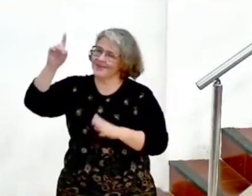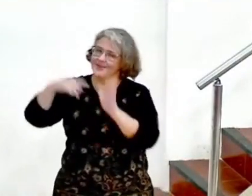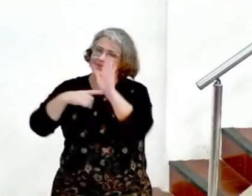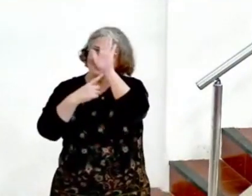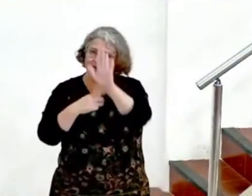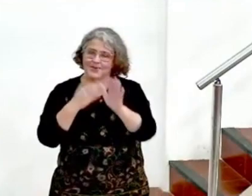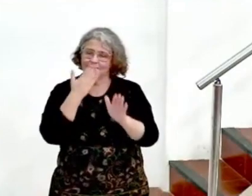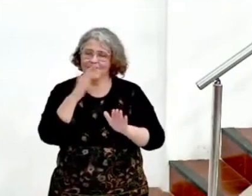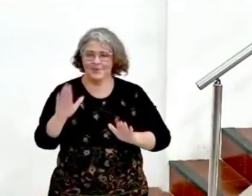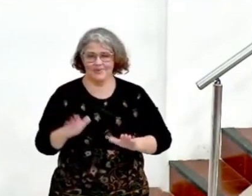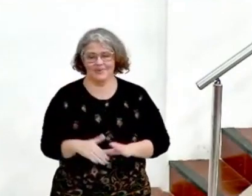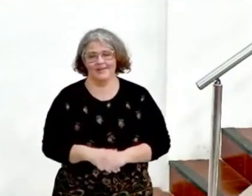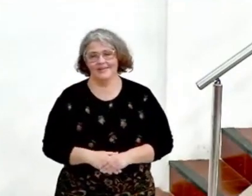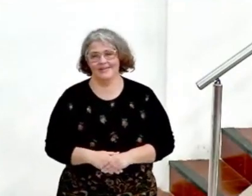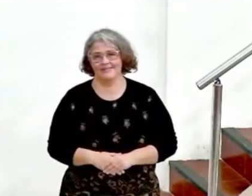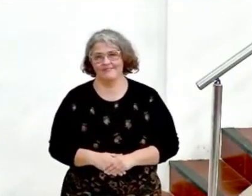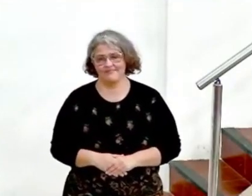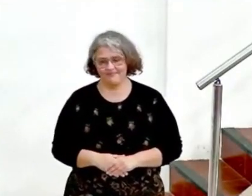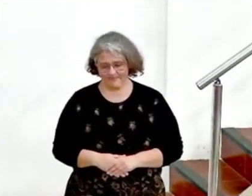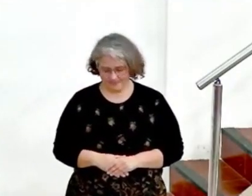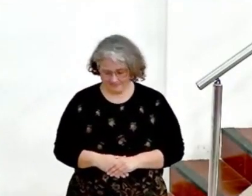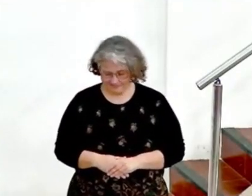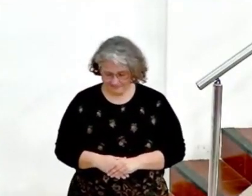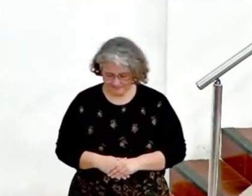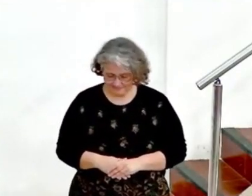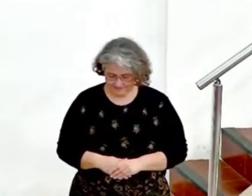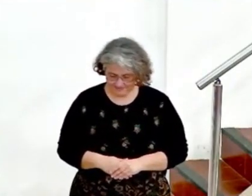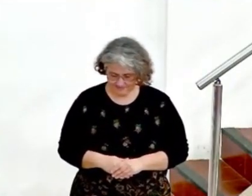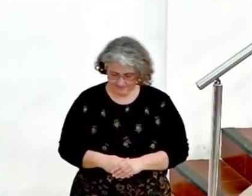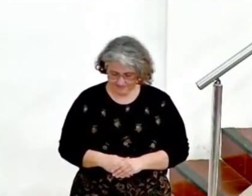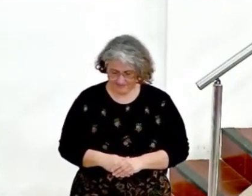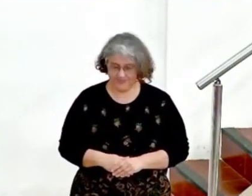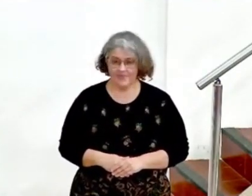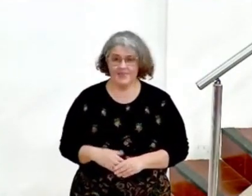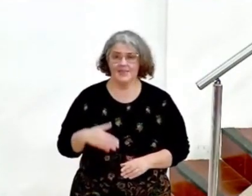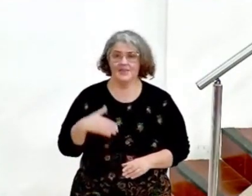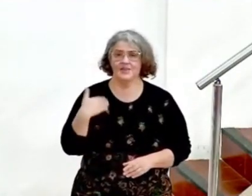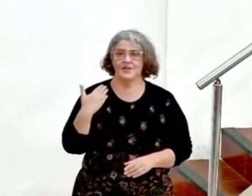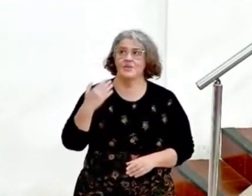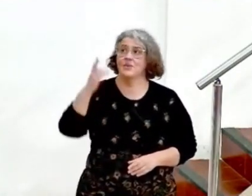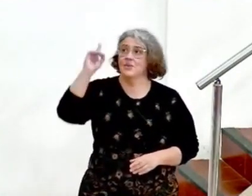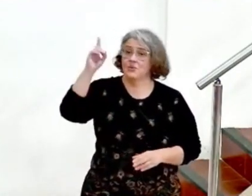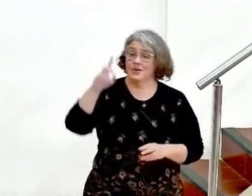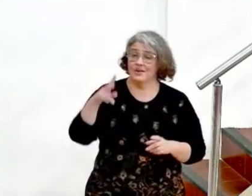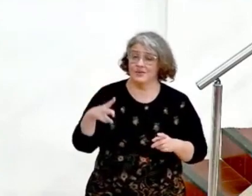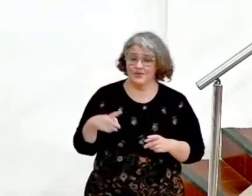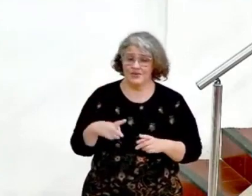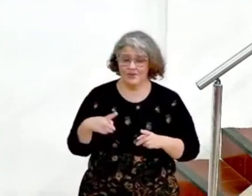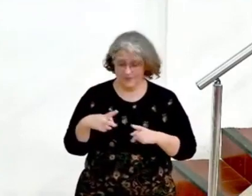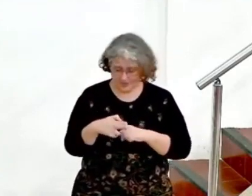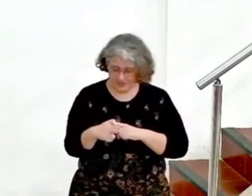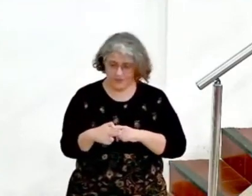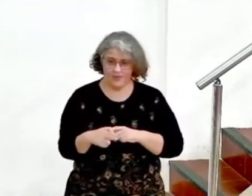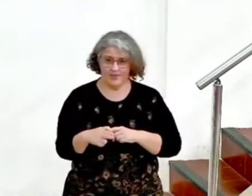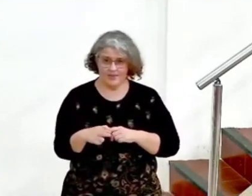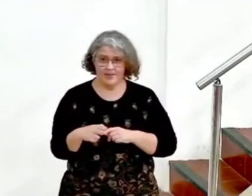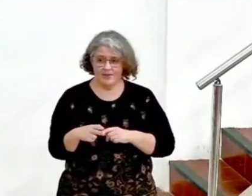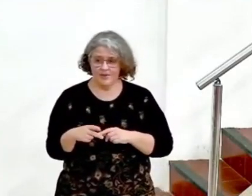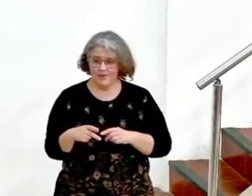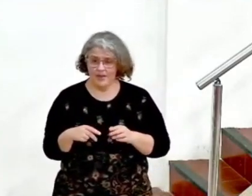como ele pratica a circuncisão. Quando Deus institui a circuncisão, Abraão precisa já de